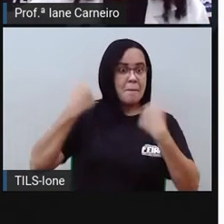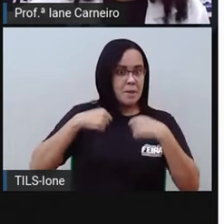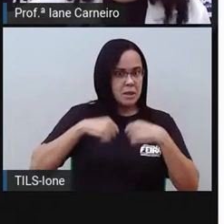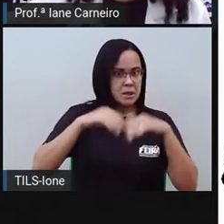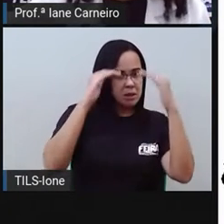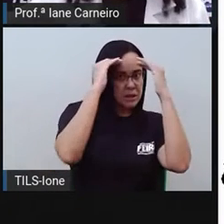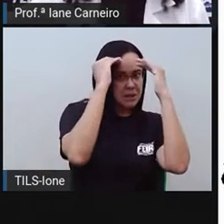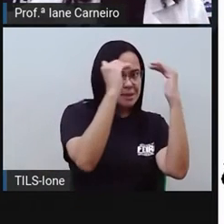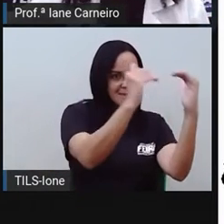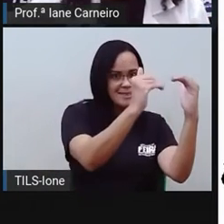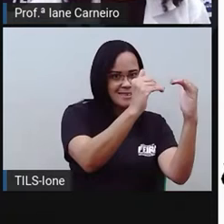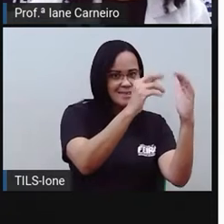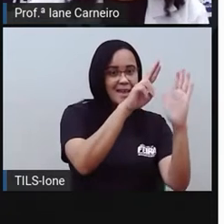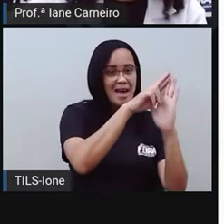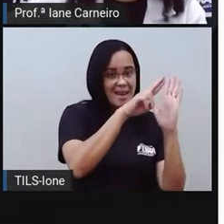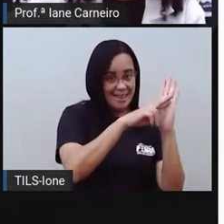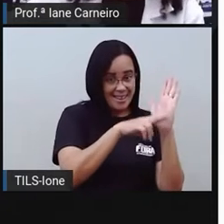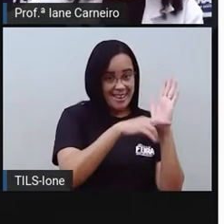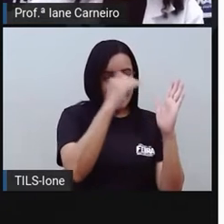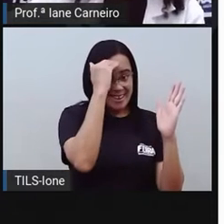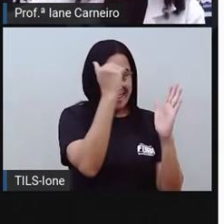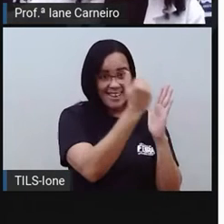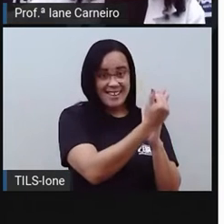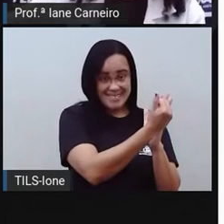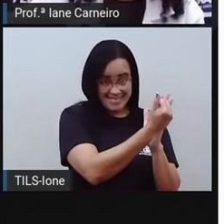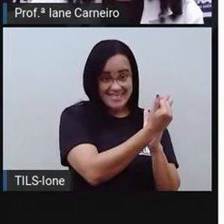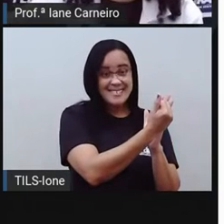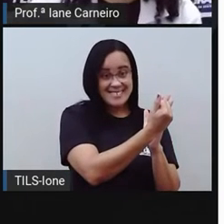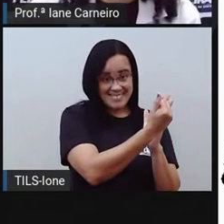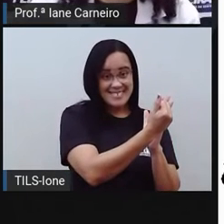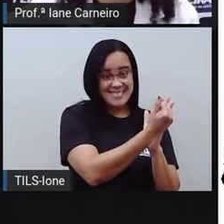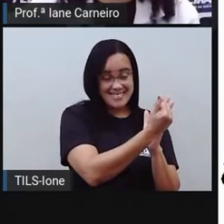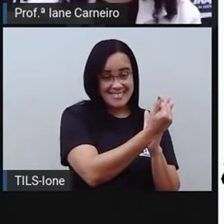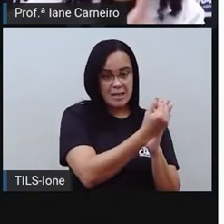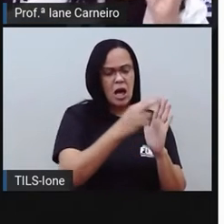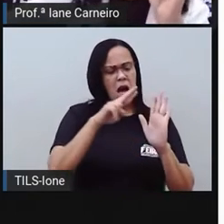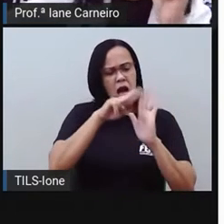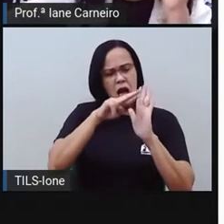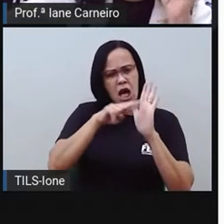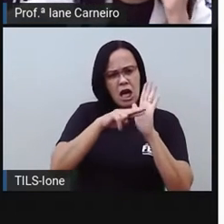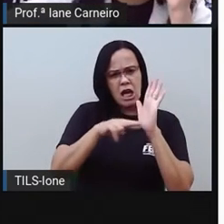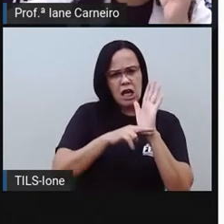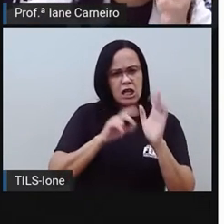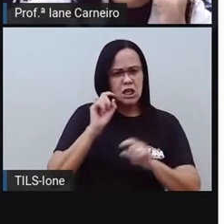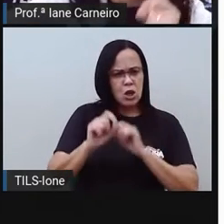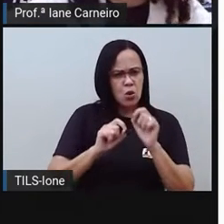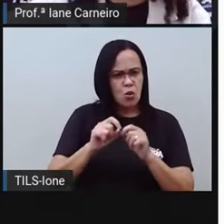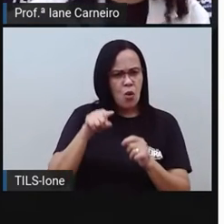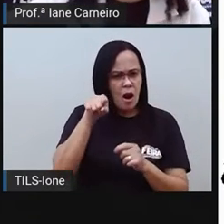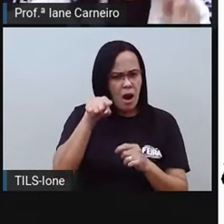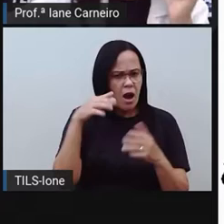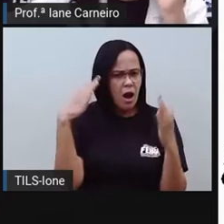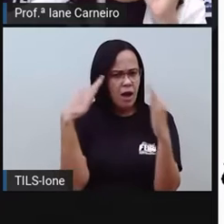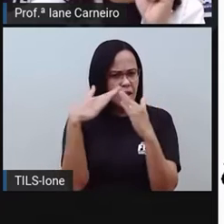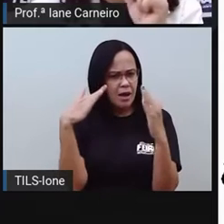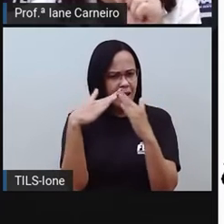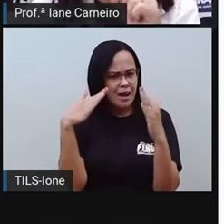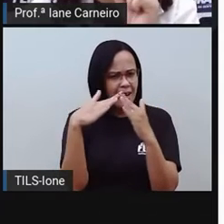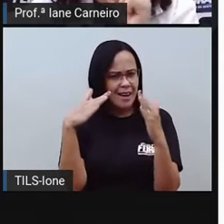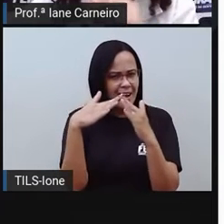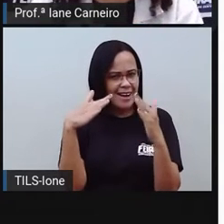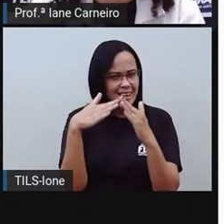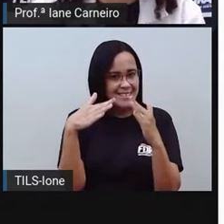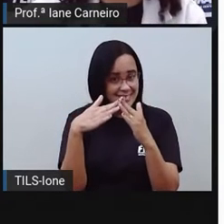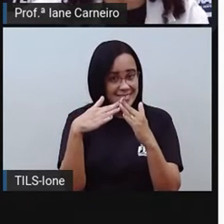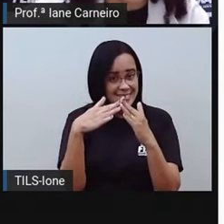hein? Precisa aprender. As regras da sua casa são as